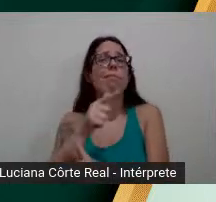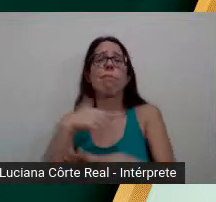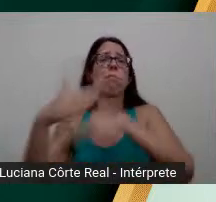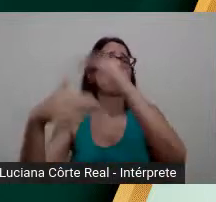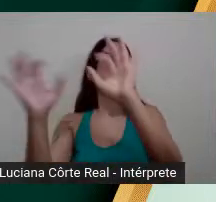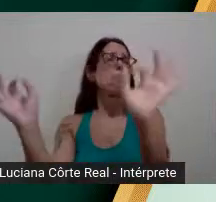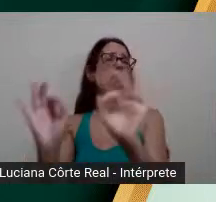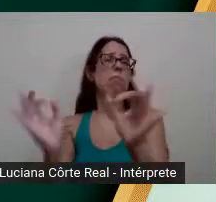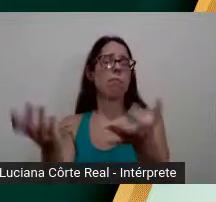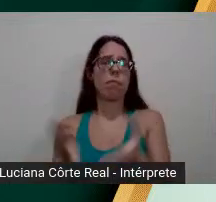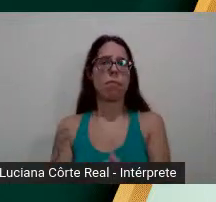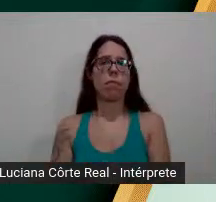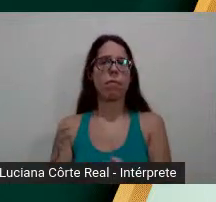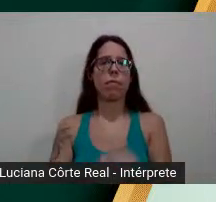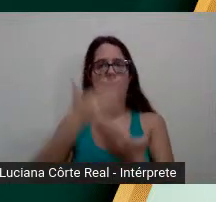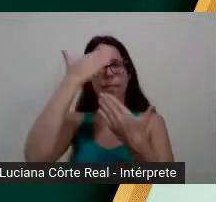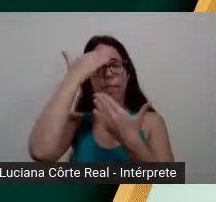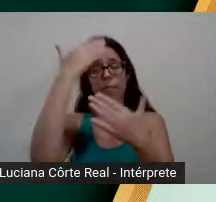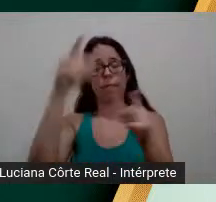Gratidão.